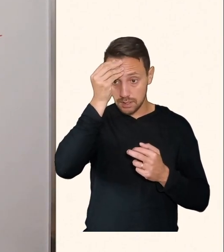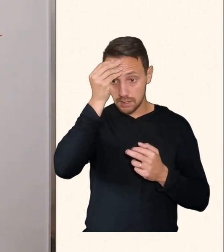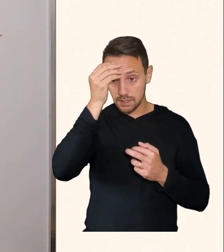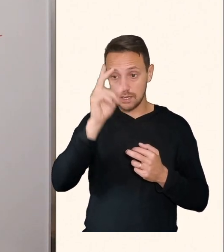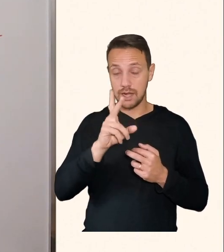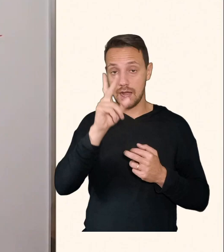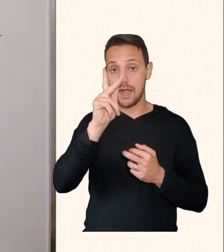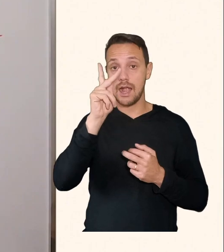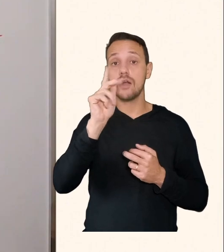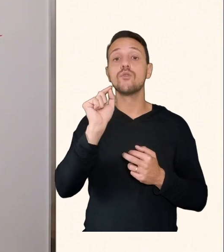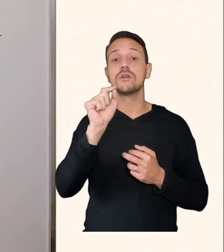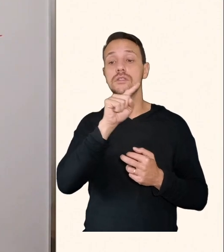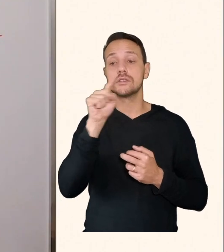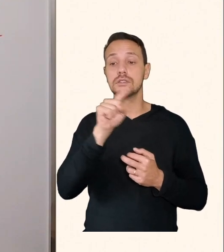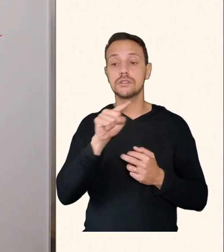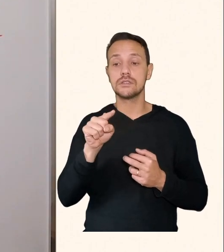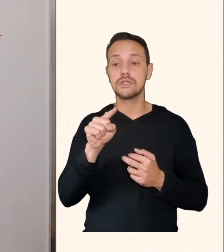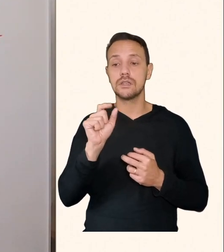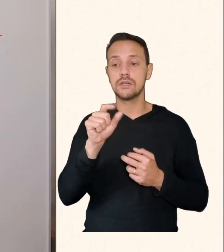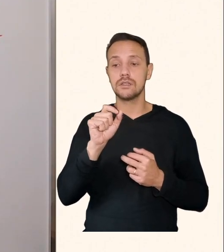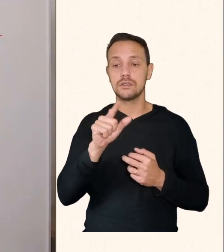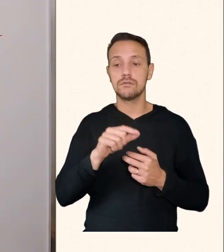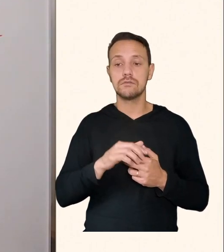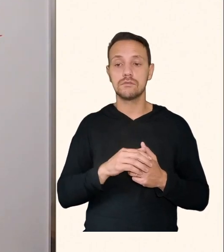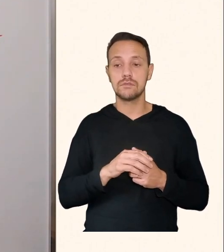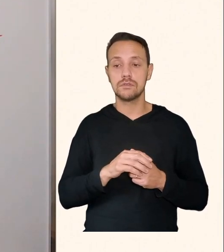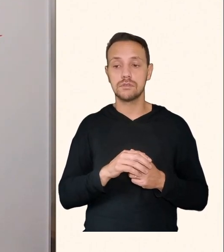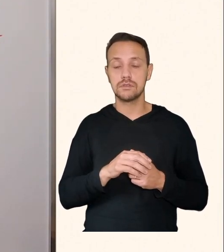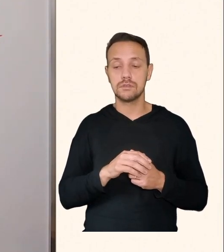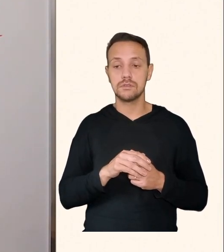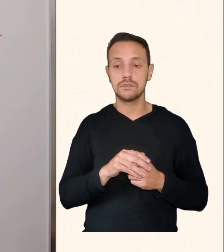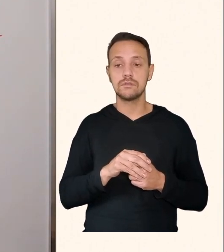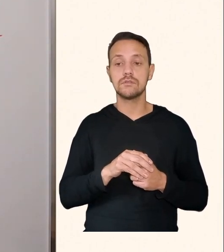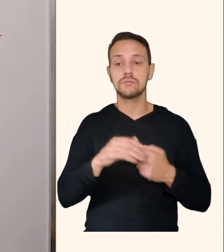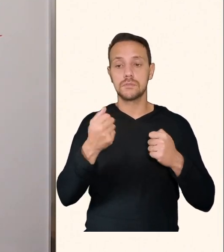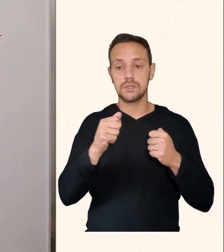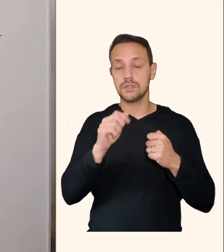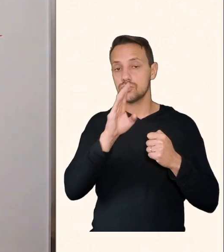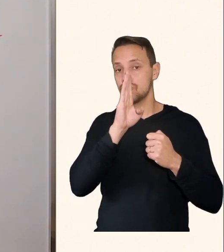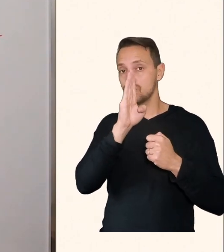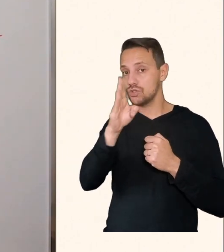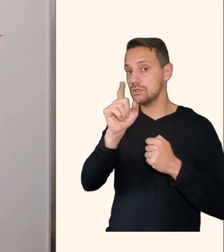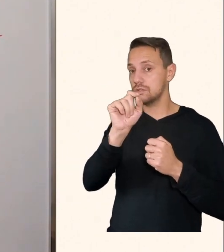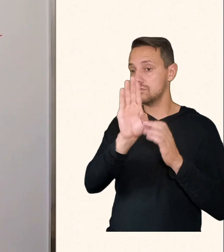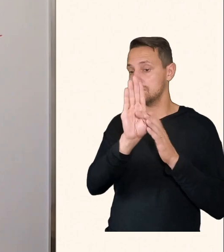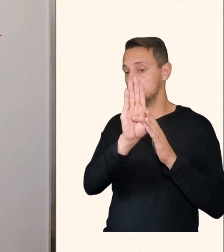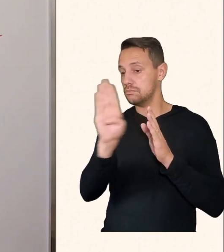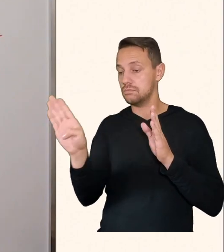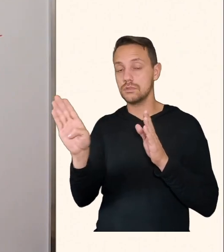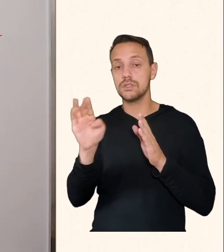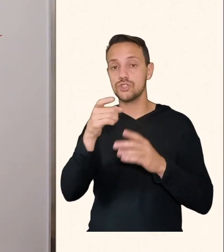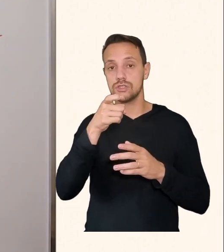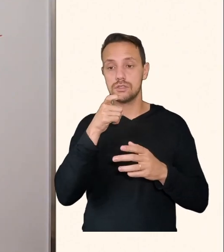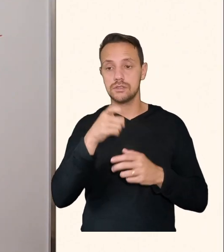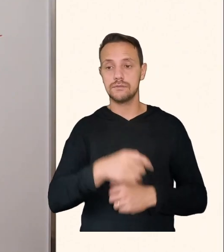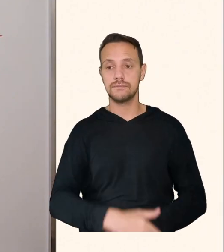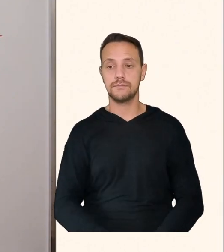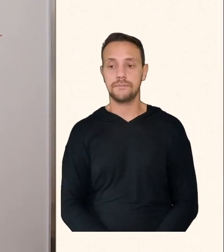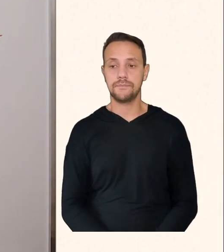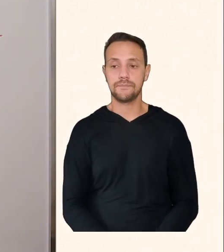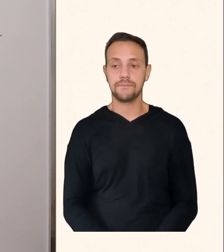Y com Z na direção X. Bacana? Muito bem. Direção X